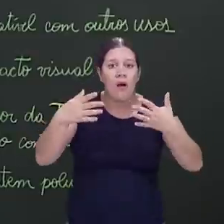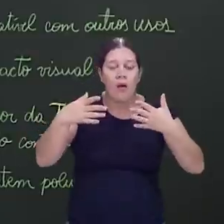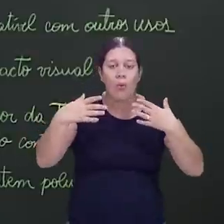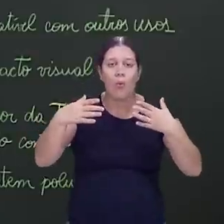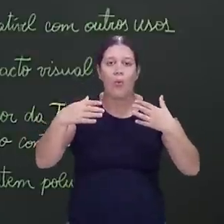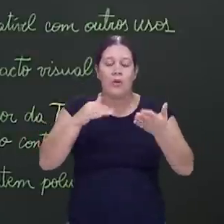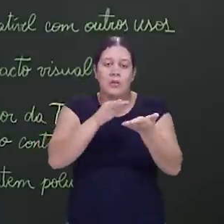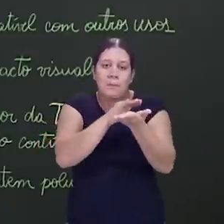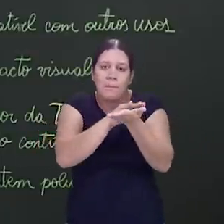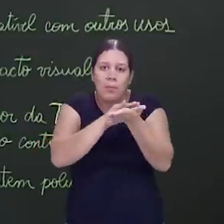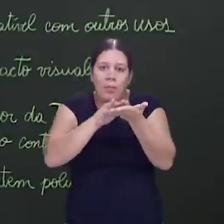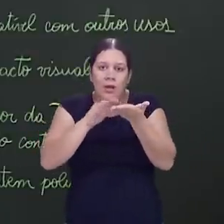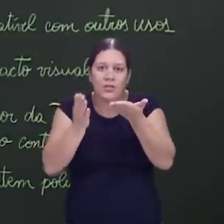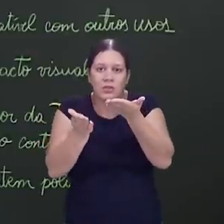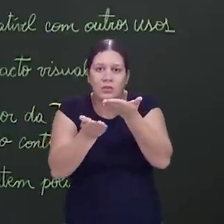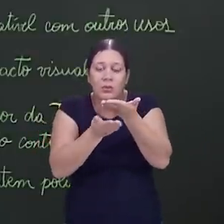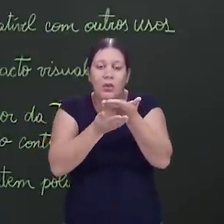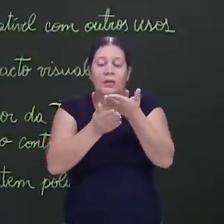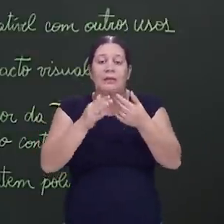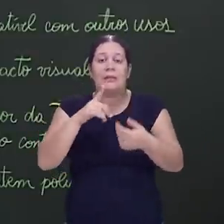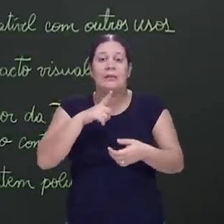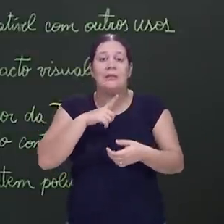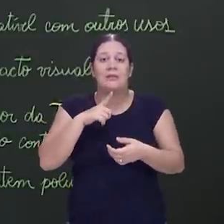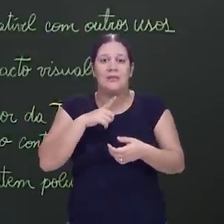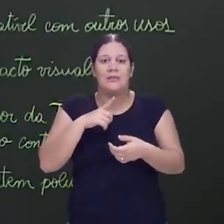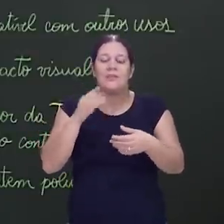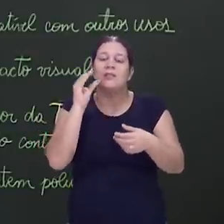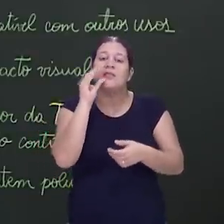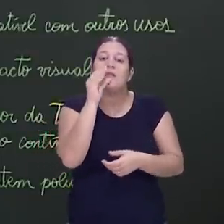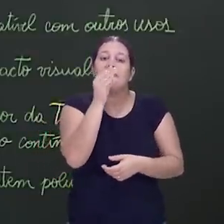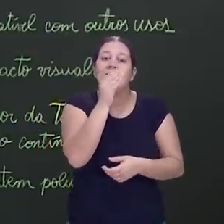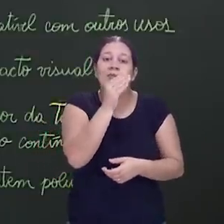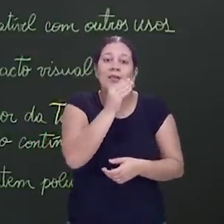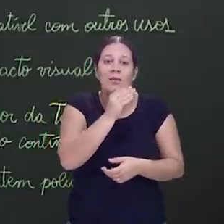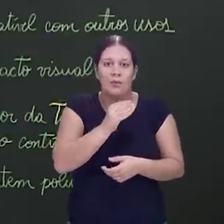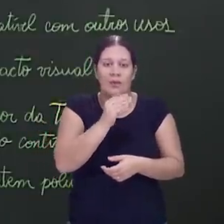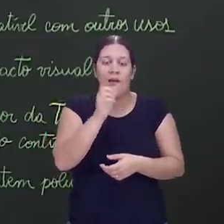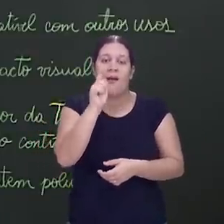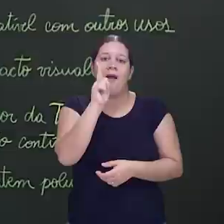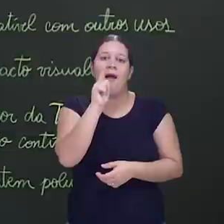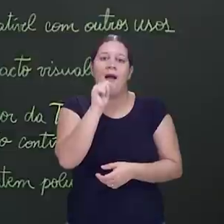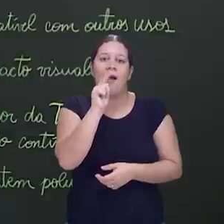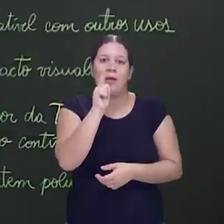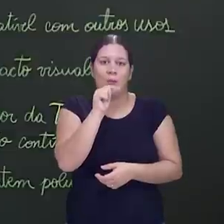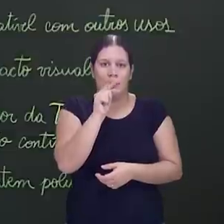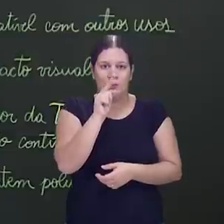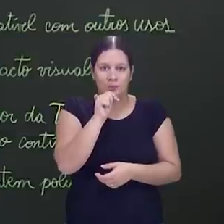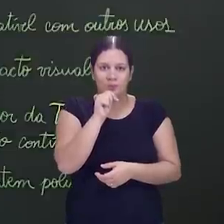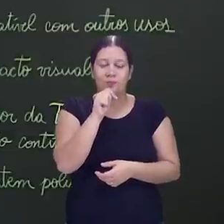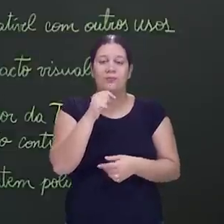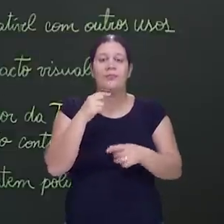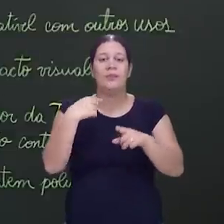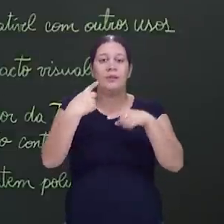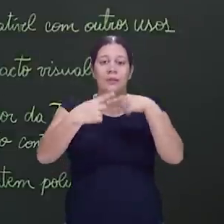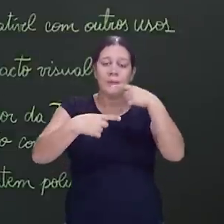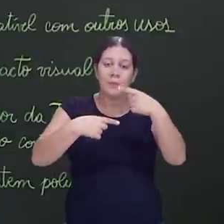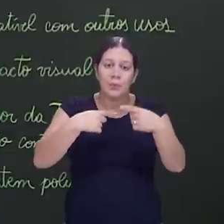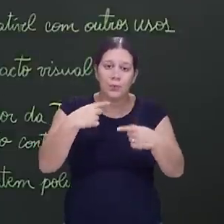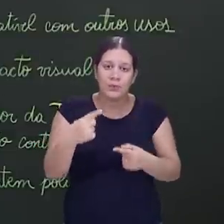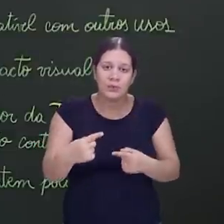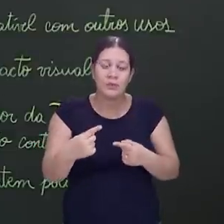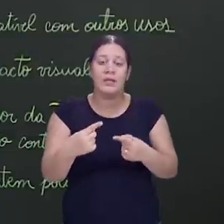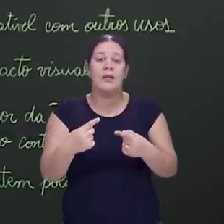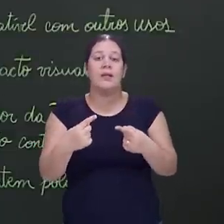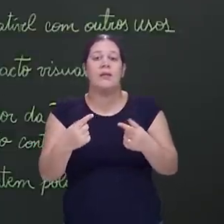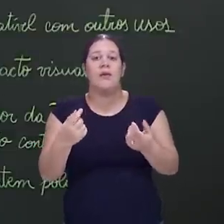esse manto está emanando e irradiando, ele aquece grandes porções de água. Aquecendo essas grandes porções de